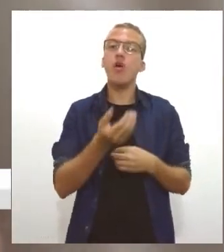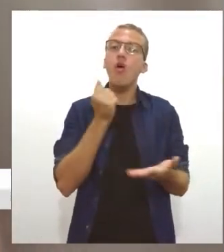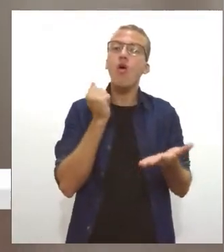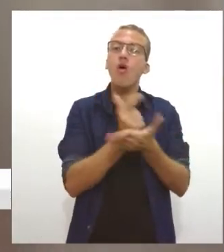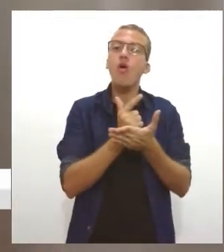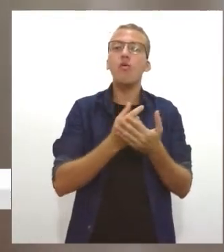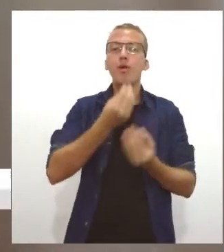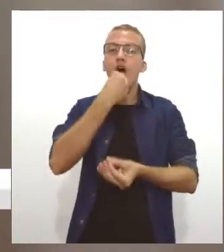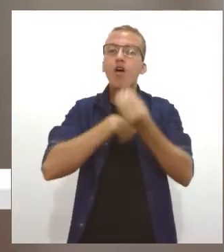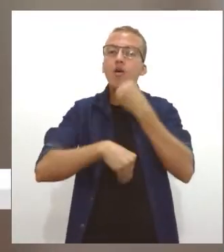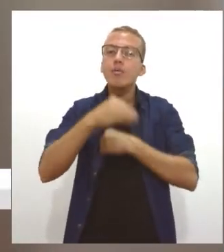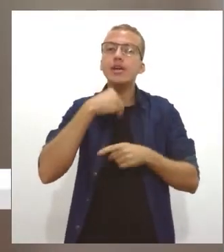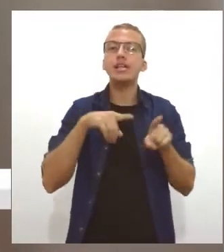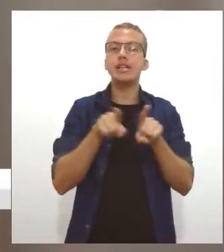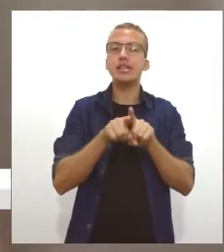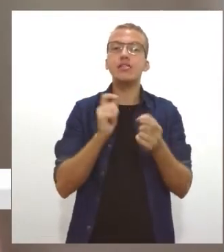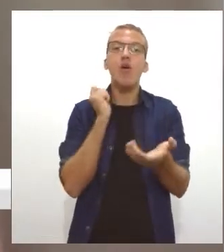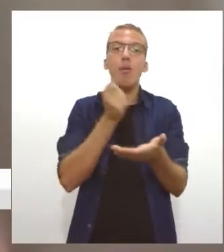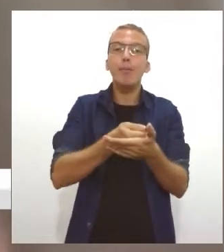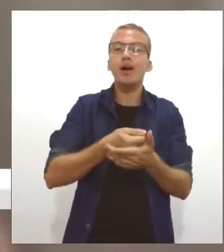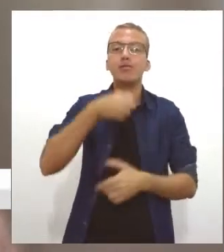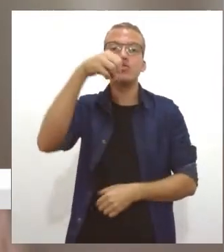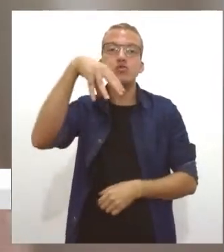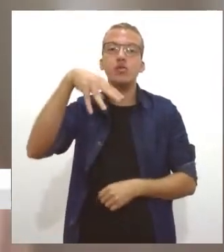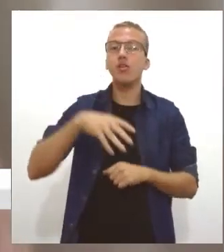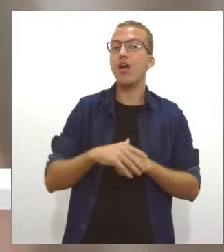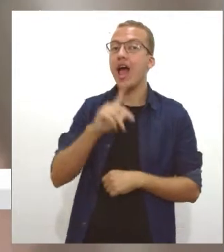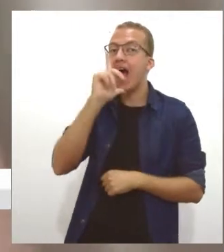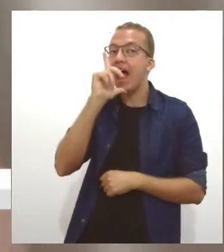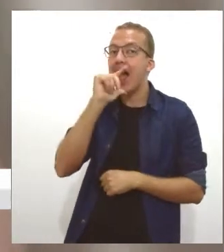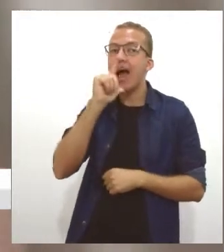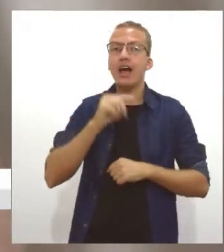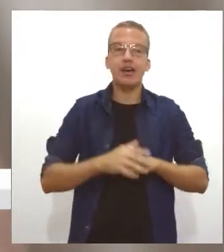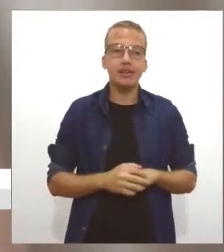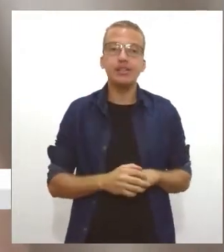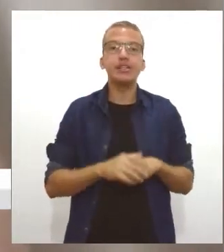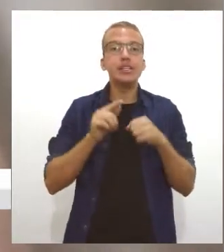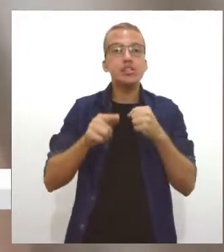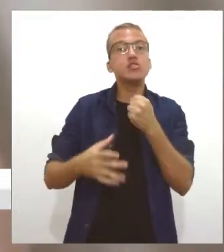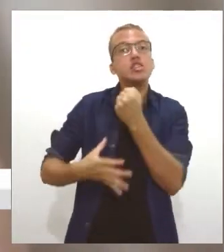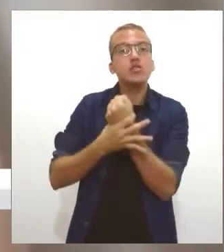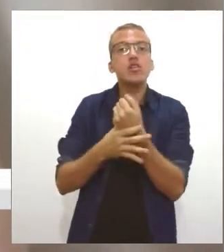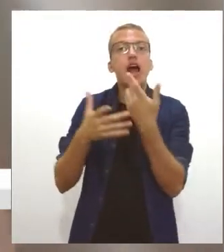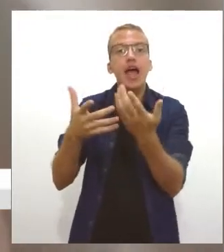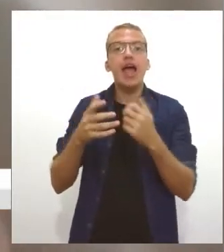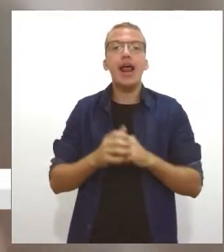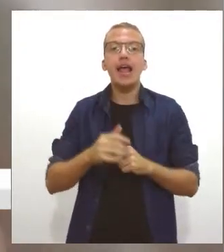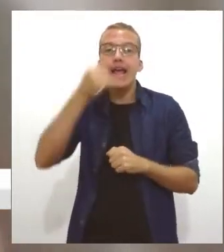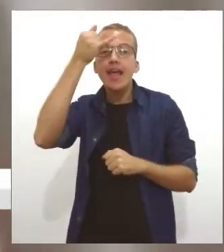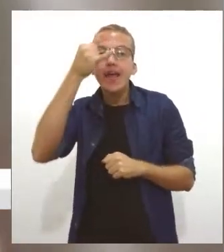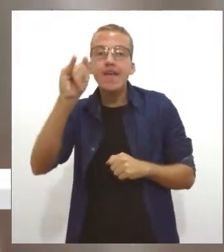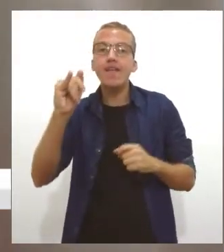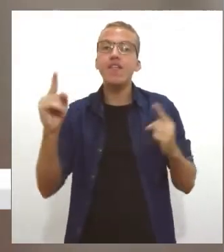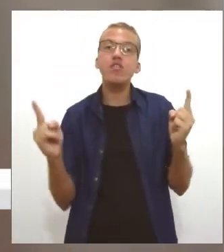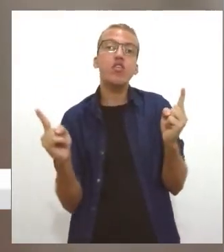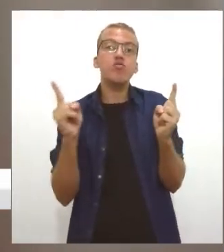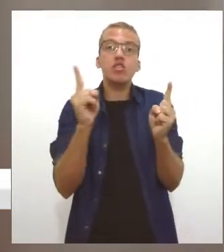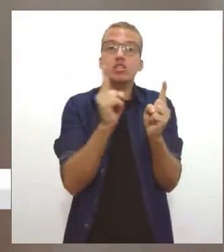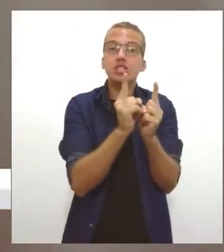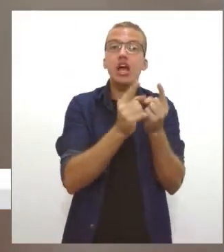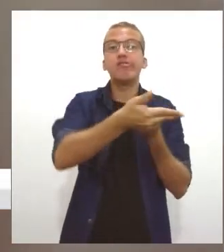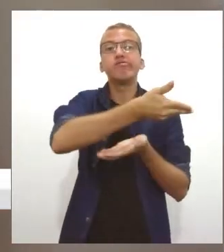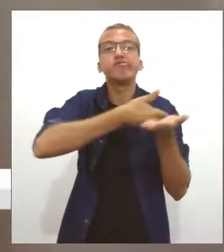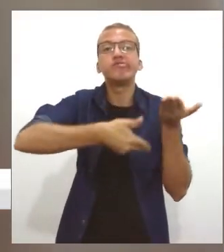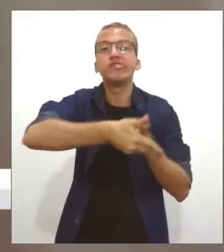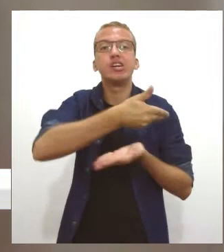de uma conta de energia, de água, isso garante que ela não retorne àquele ciclo de violência com a convivência para